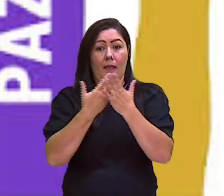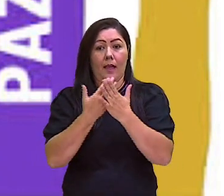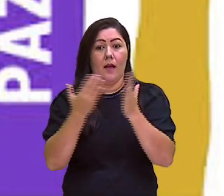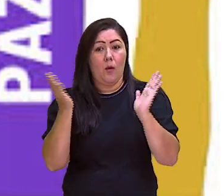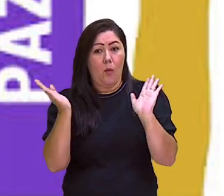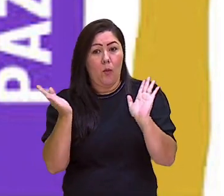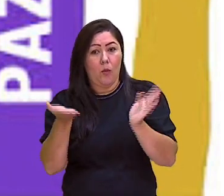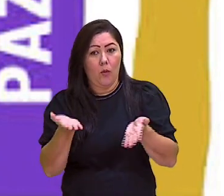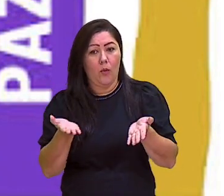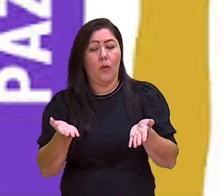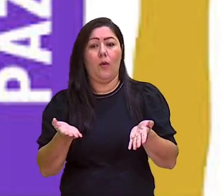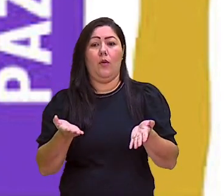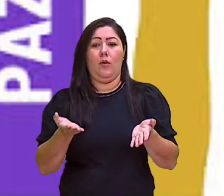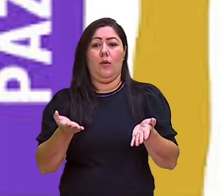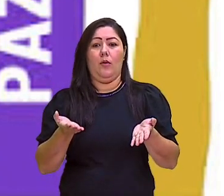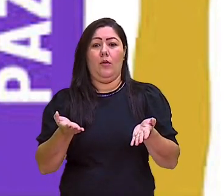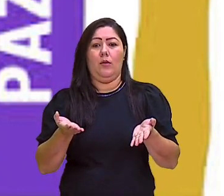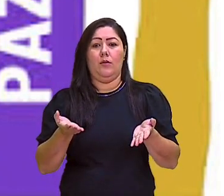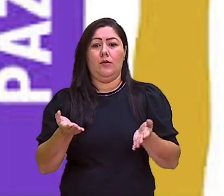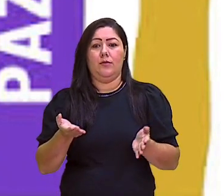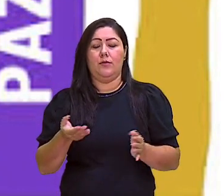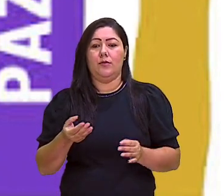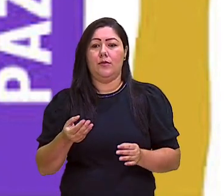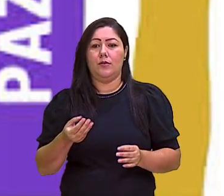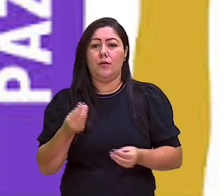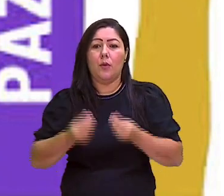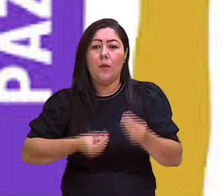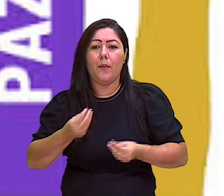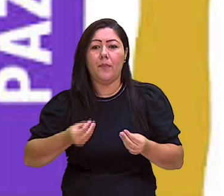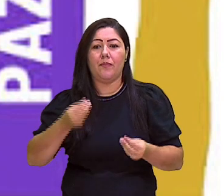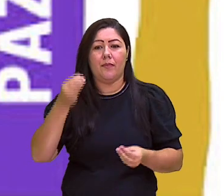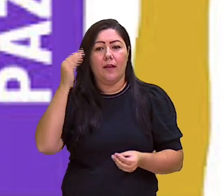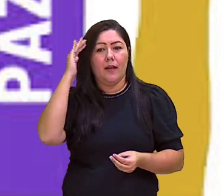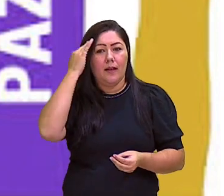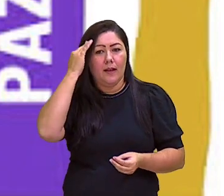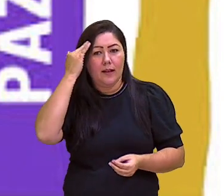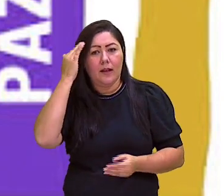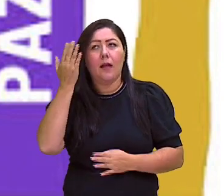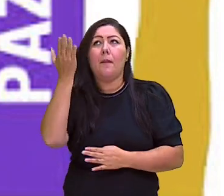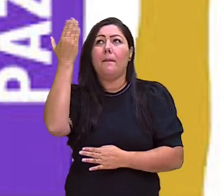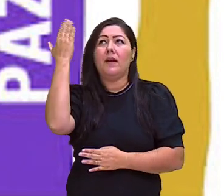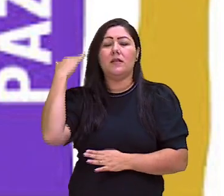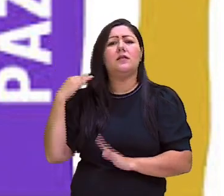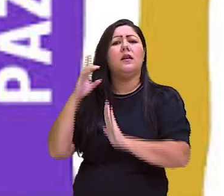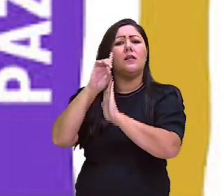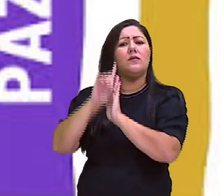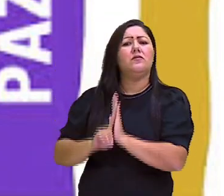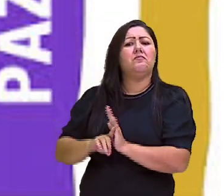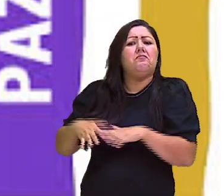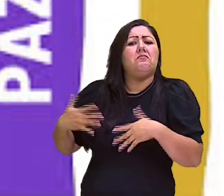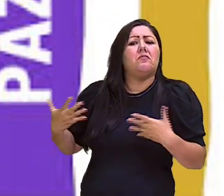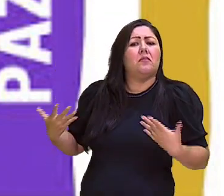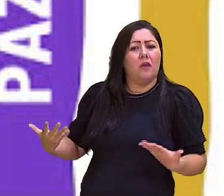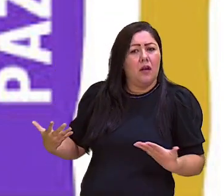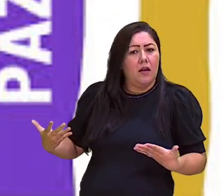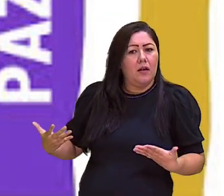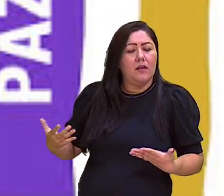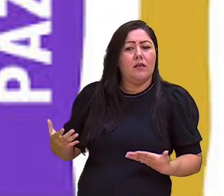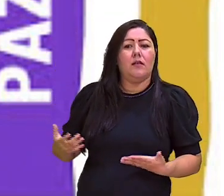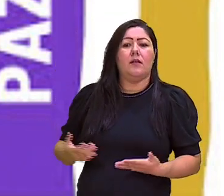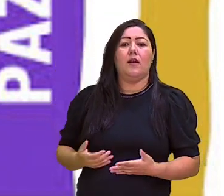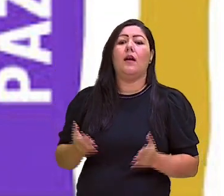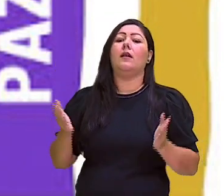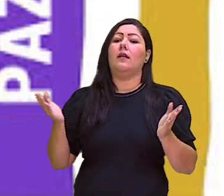visa entender como funcionava os direitos nas civilizações antigas e